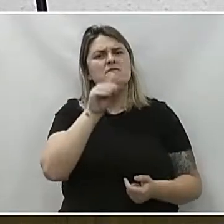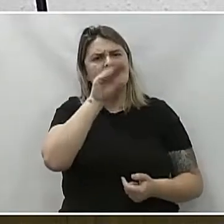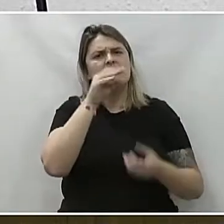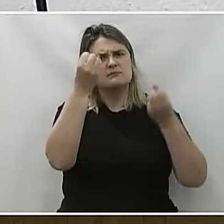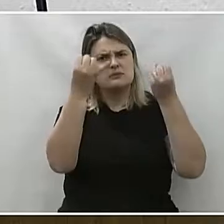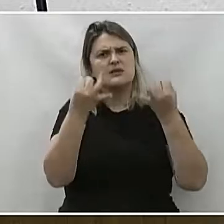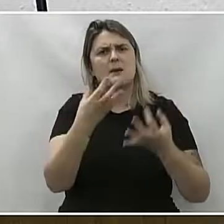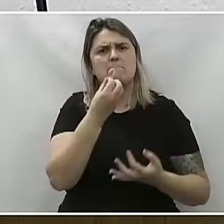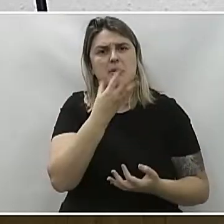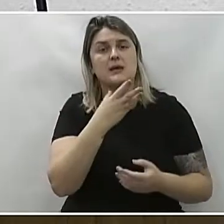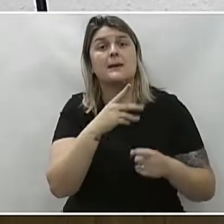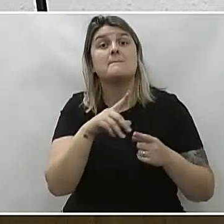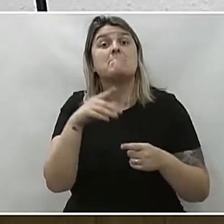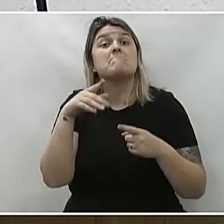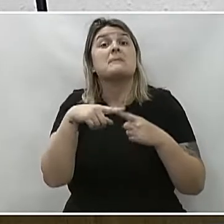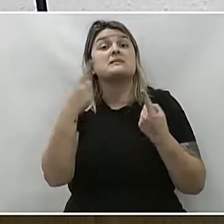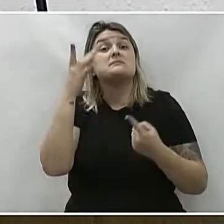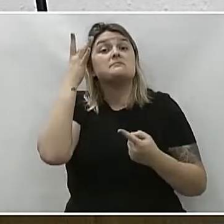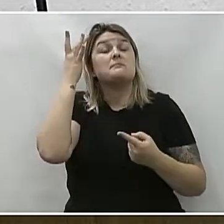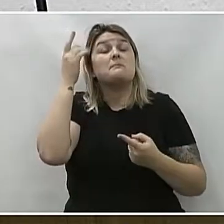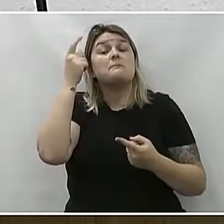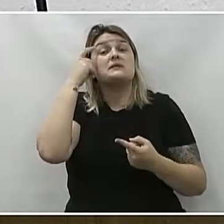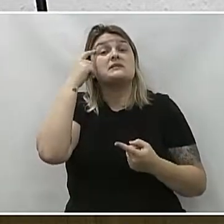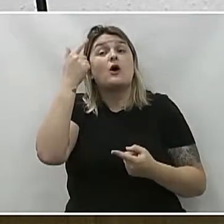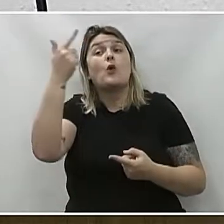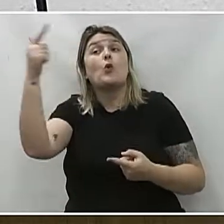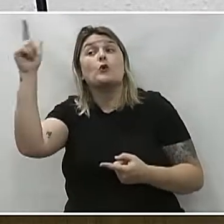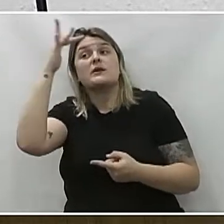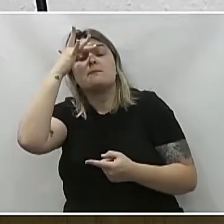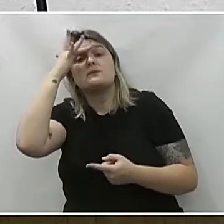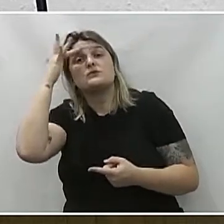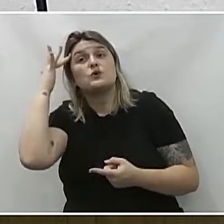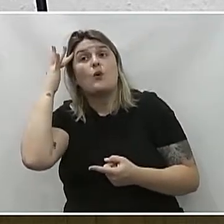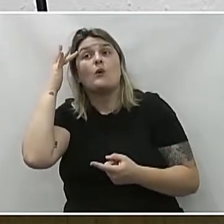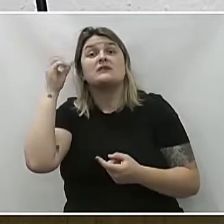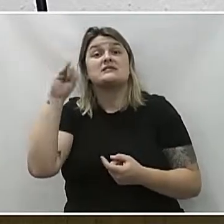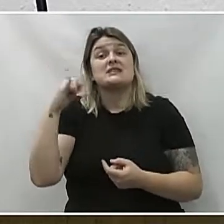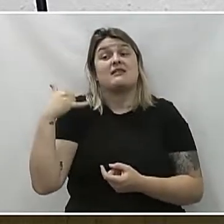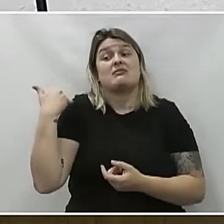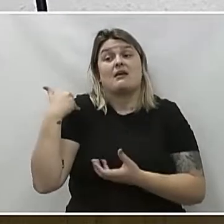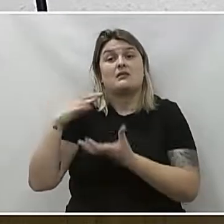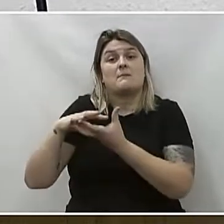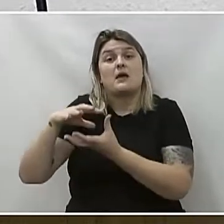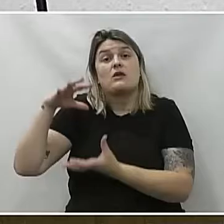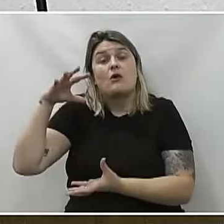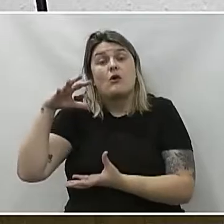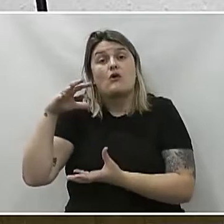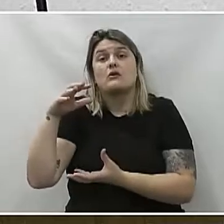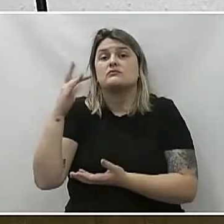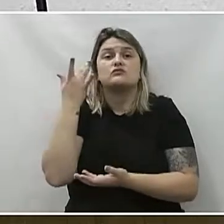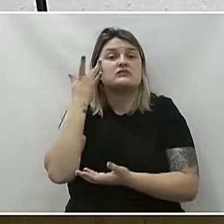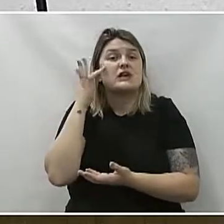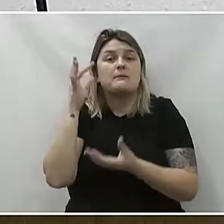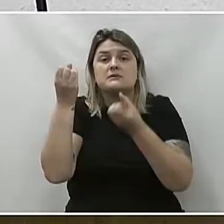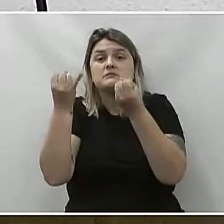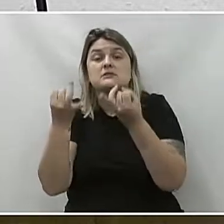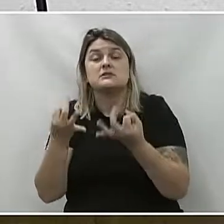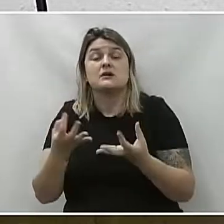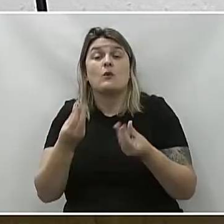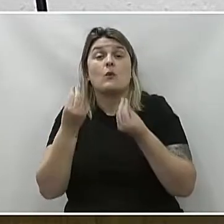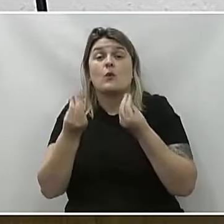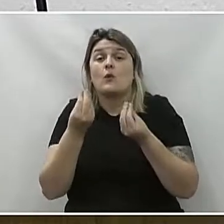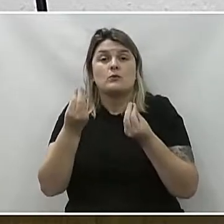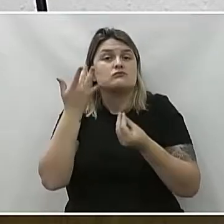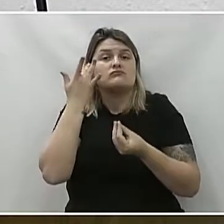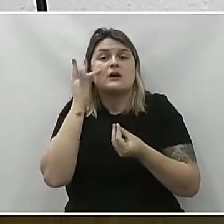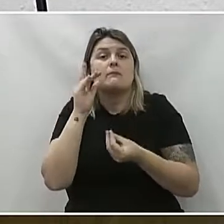tudo o que meu marido passou. Mas e pensem vocês, uma senhorinha lá de uns 70 e poucos anos, pouca instrução, que